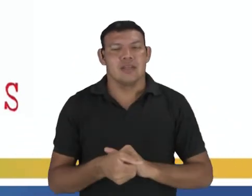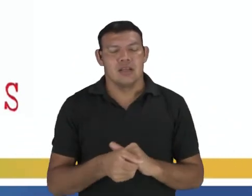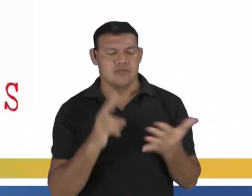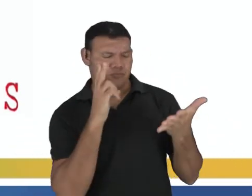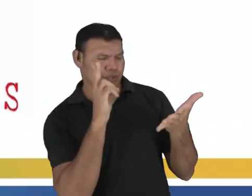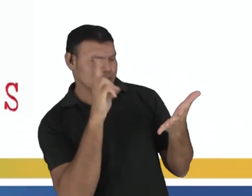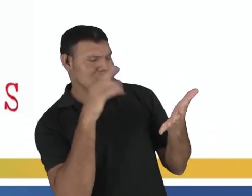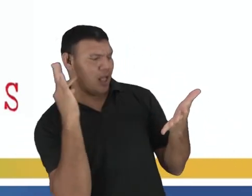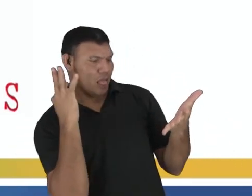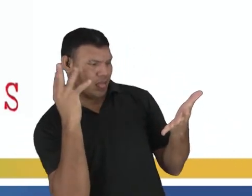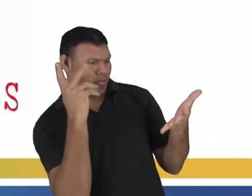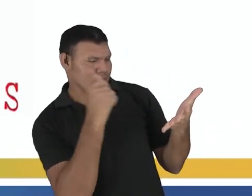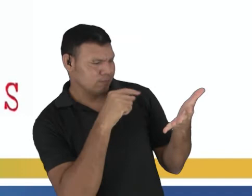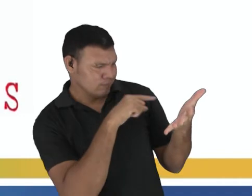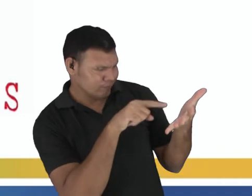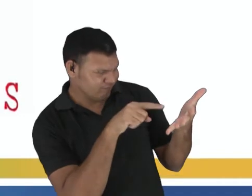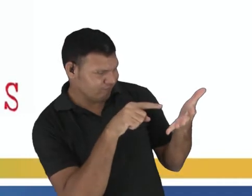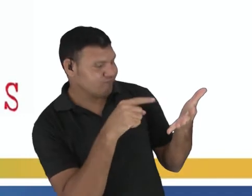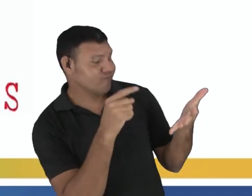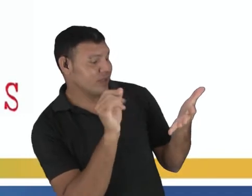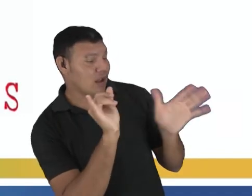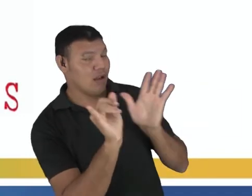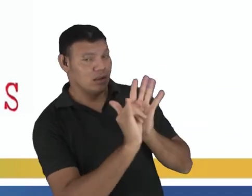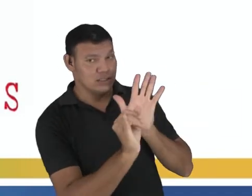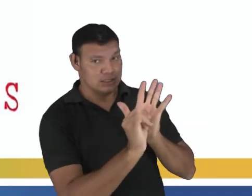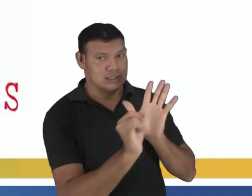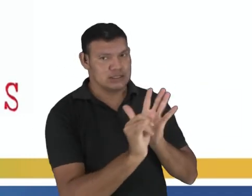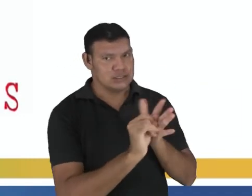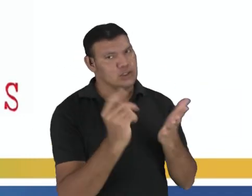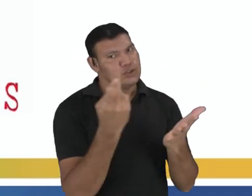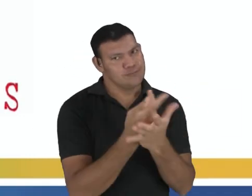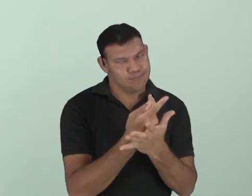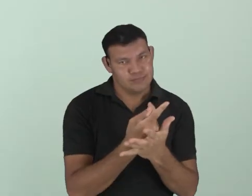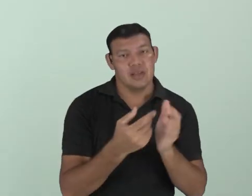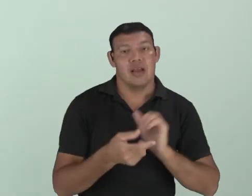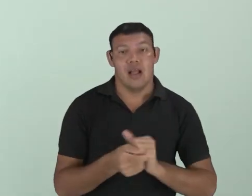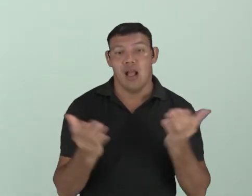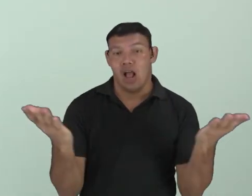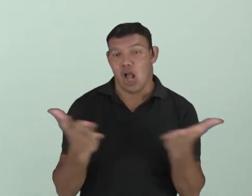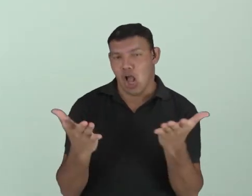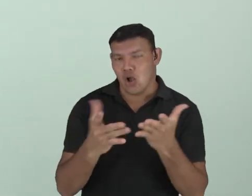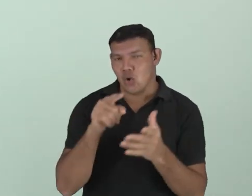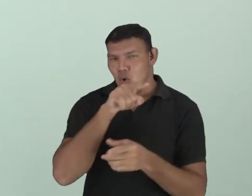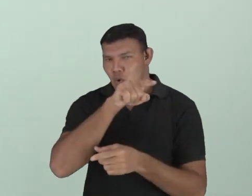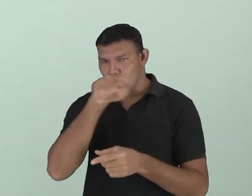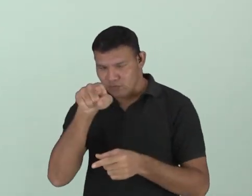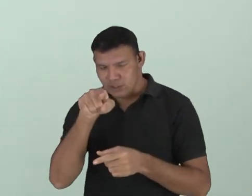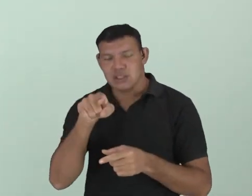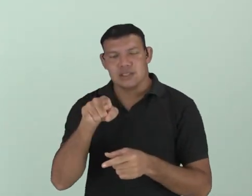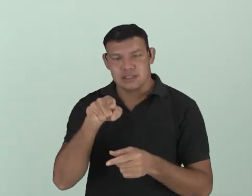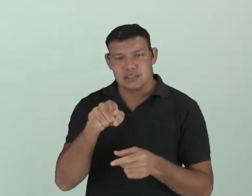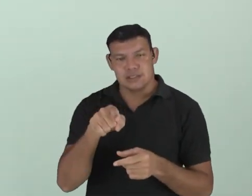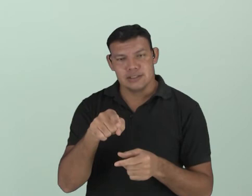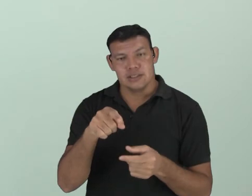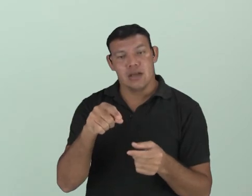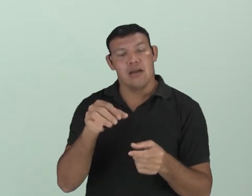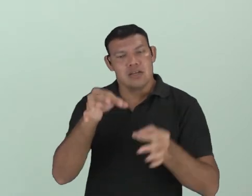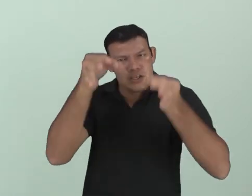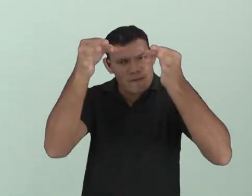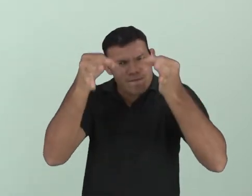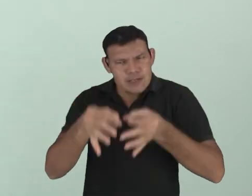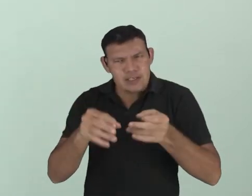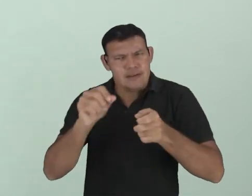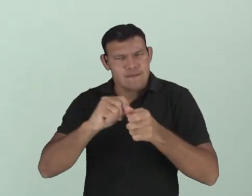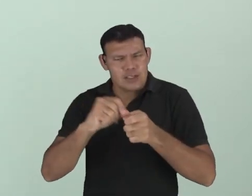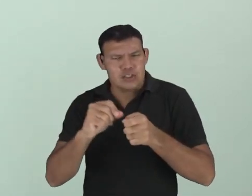tentar identificar alguma falha, agora é o passo em que você vai fazer essa correção dessas falhas, ou seja, juntar mais